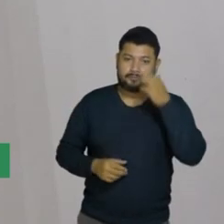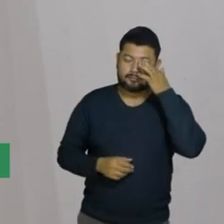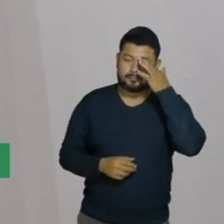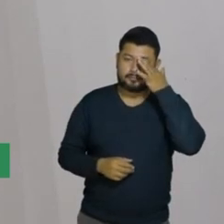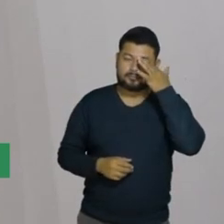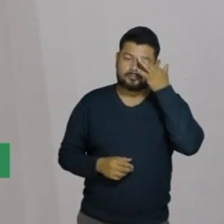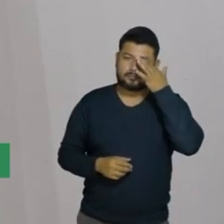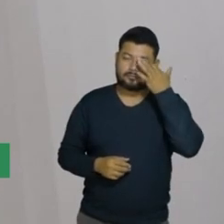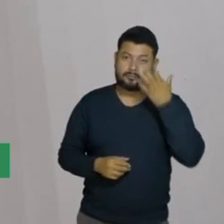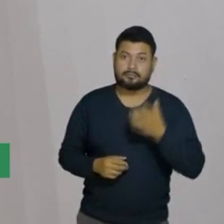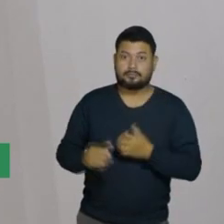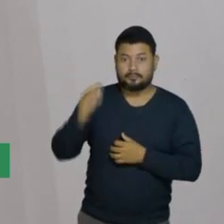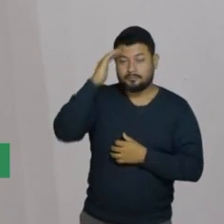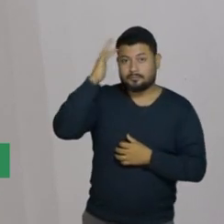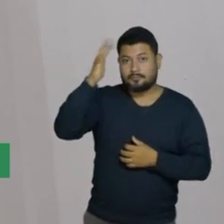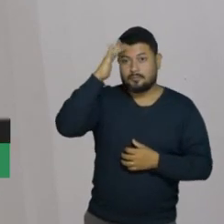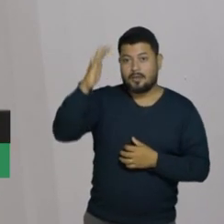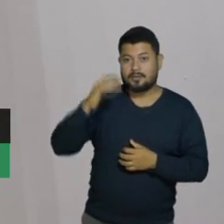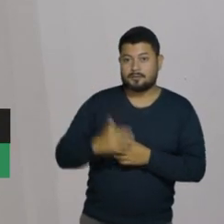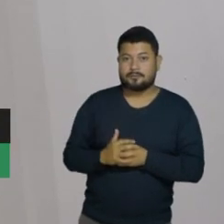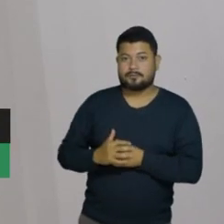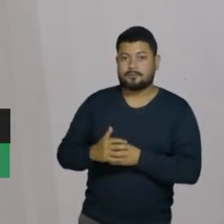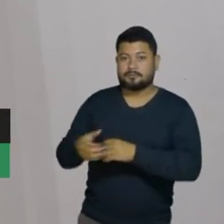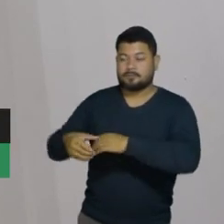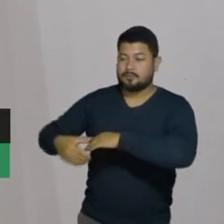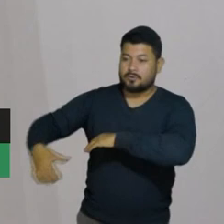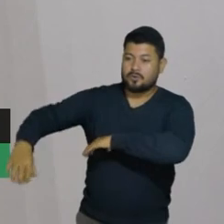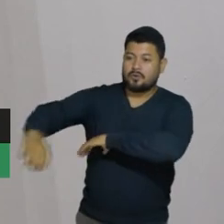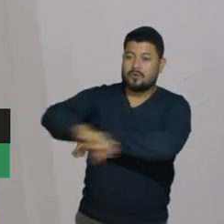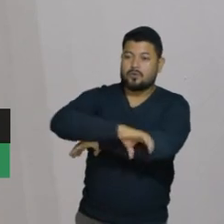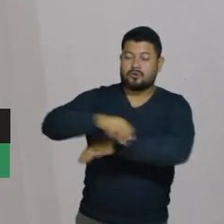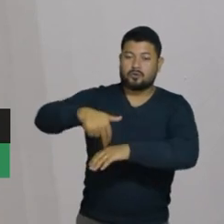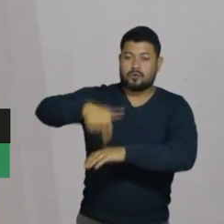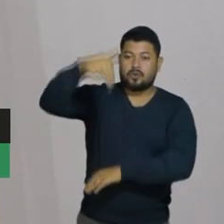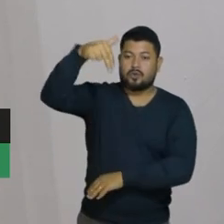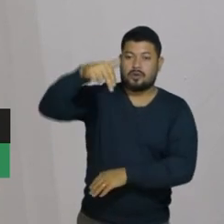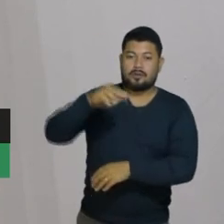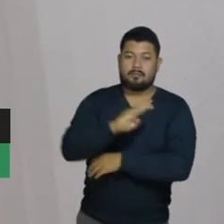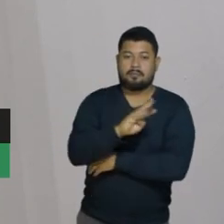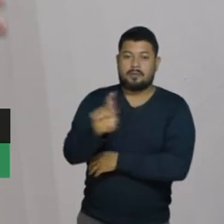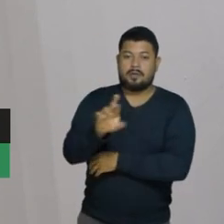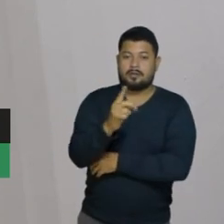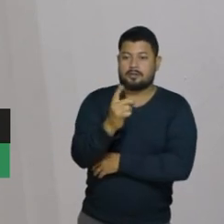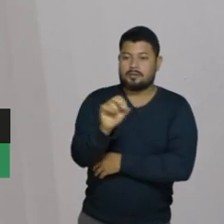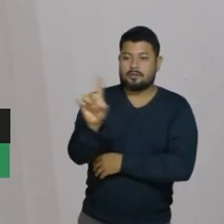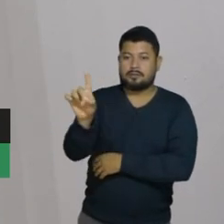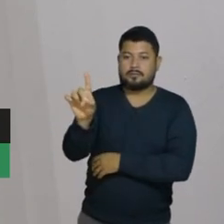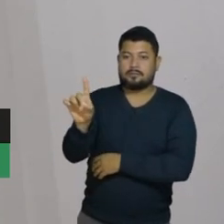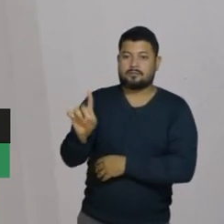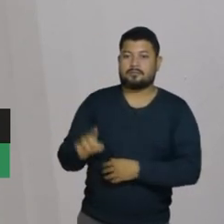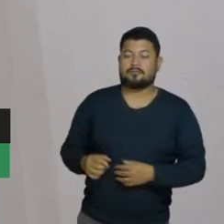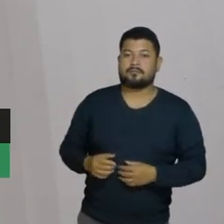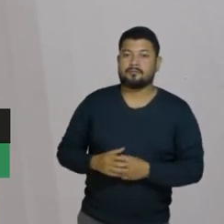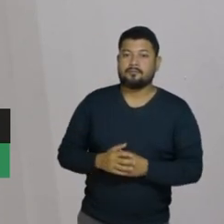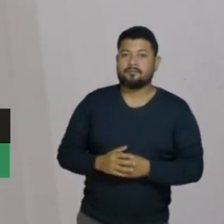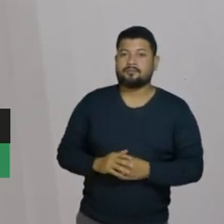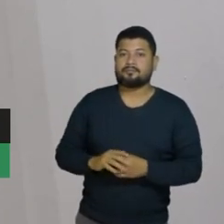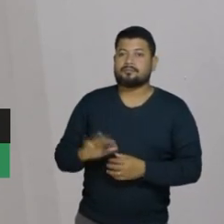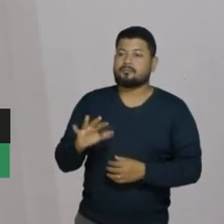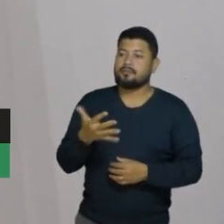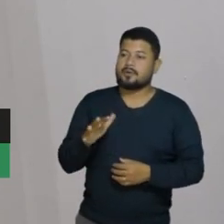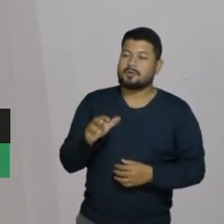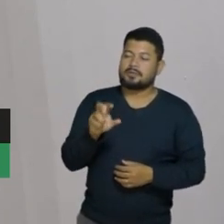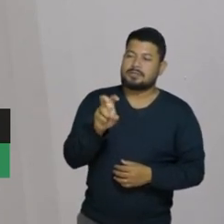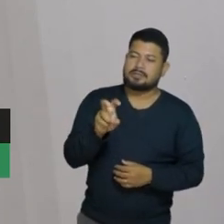Dá para fazer o contorno norte da BR-101, que vai custar mais ou menos de 5 a